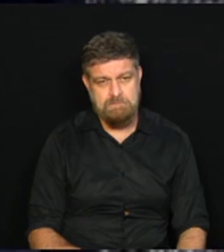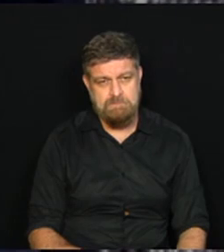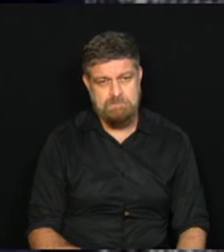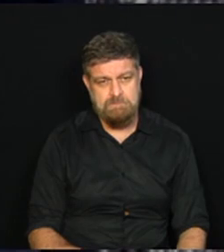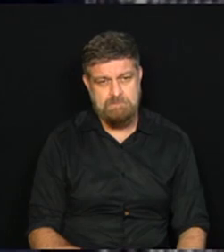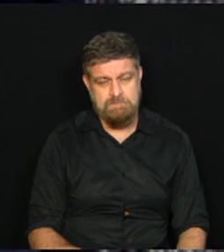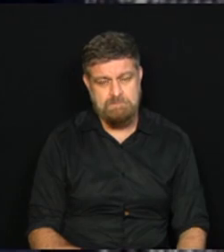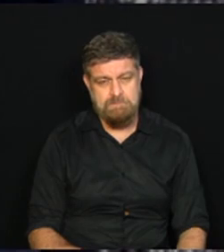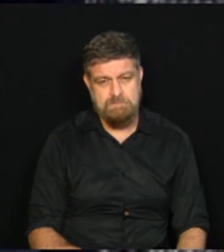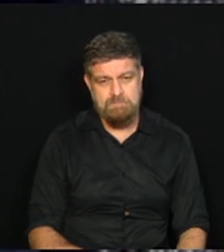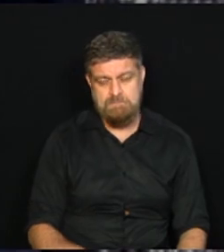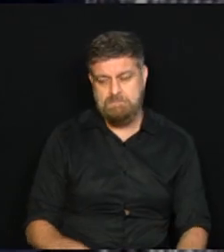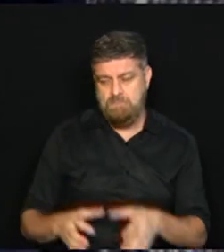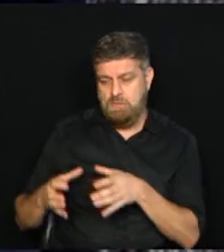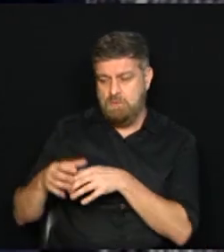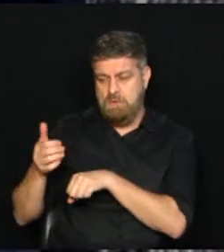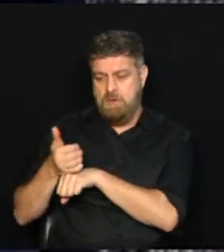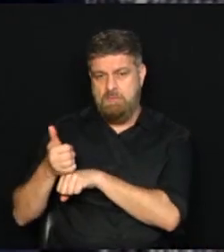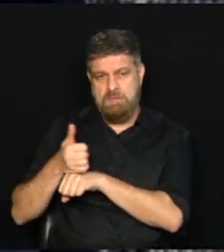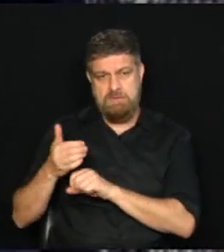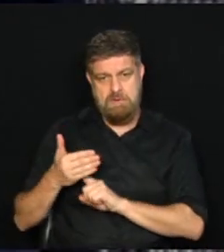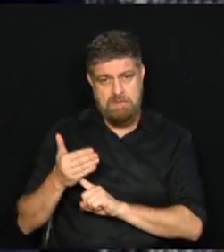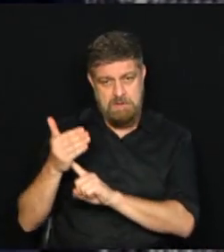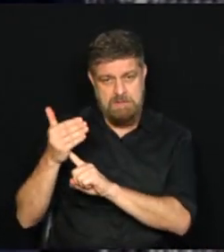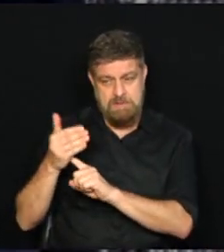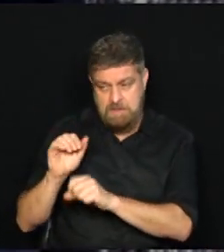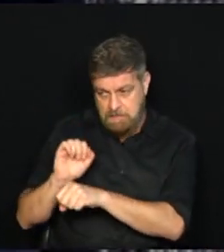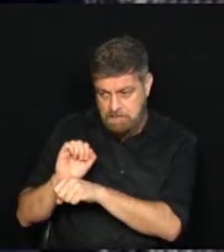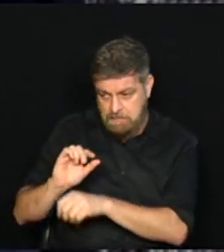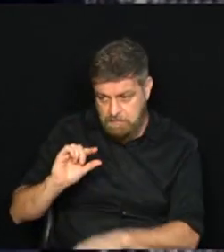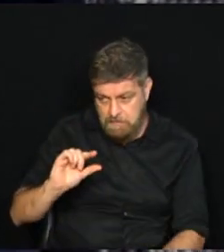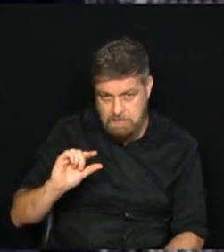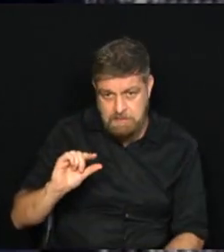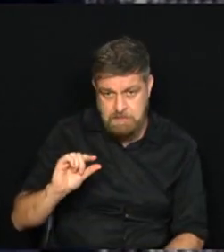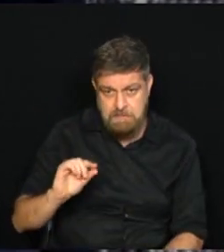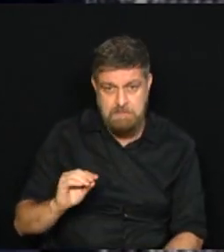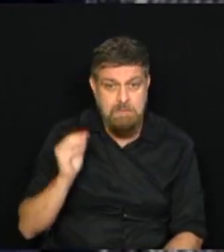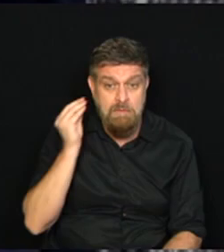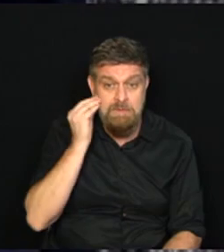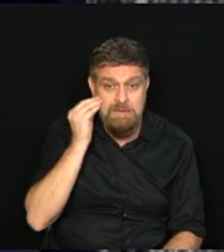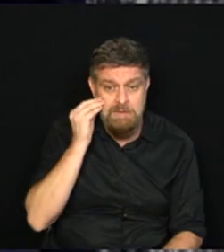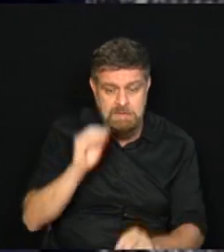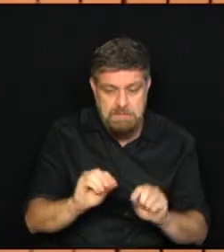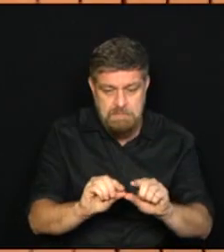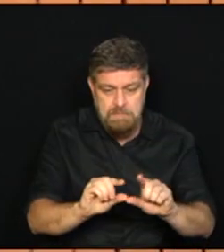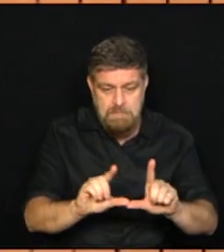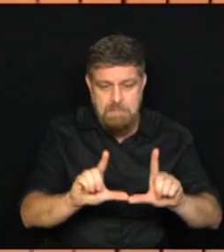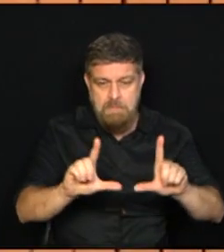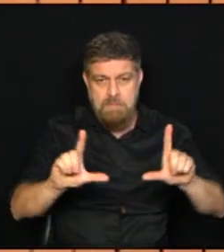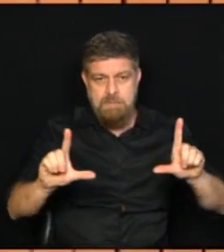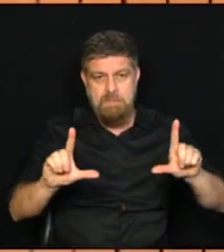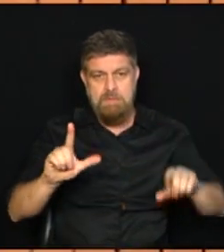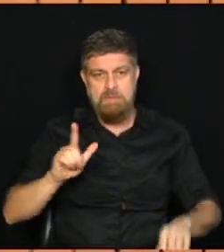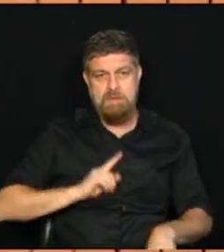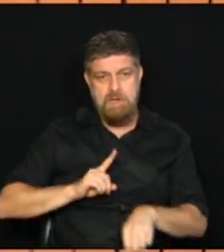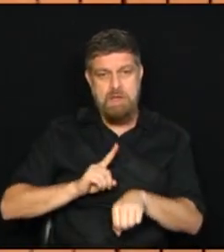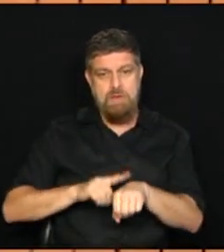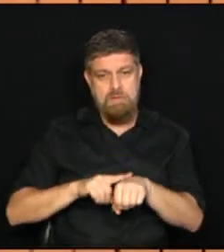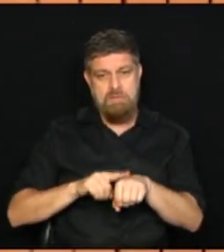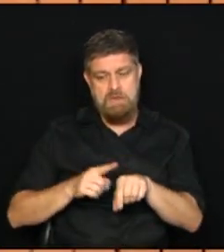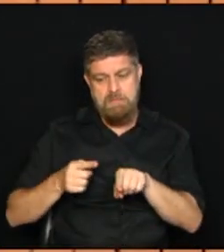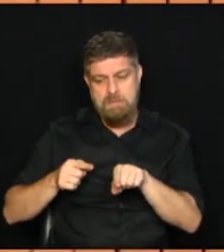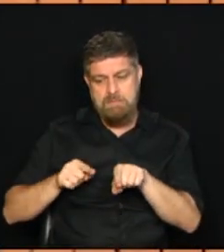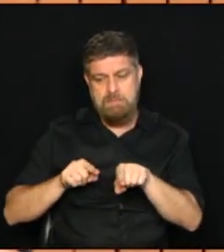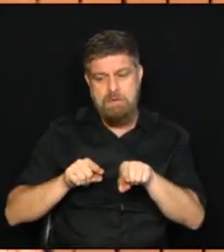o meu pessoal técnico aqui falou que agora acho que vai. Então vamos lá. Isso. Um delayzinho que tem às vezes, mas é normal,